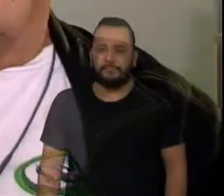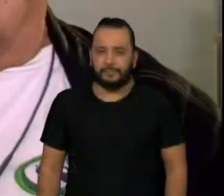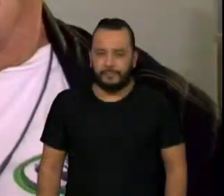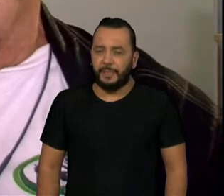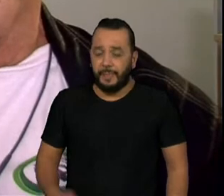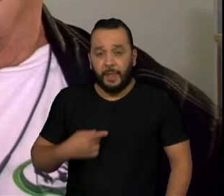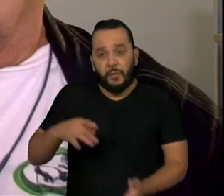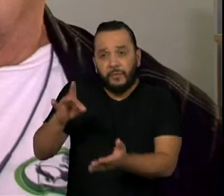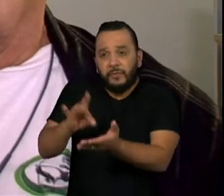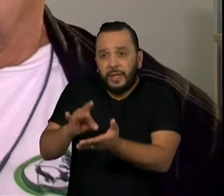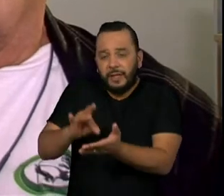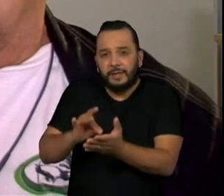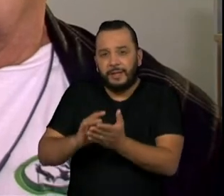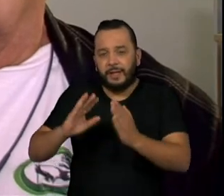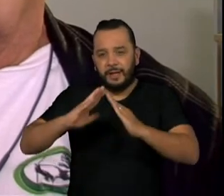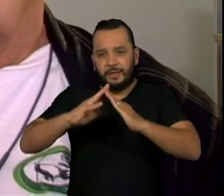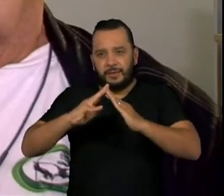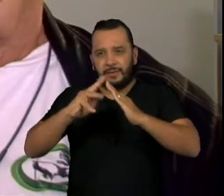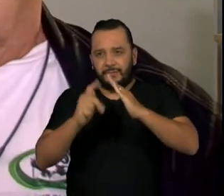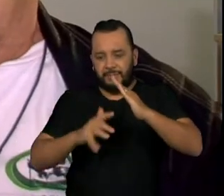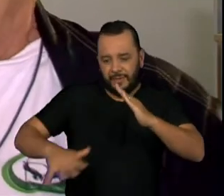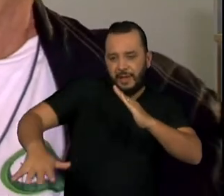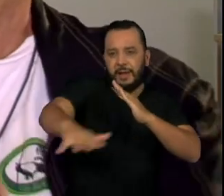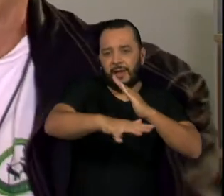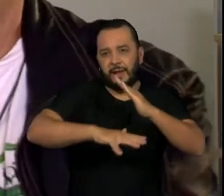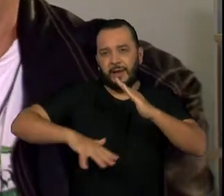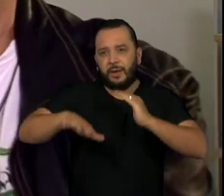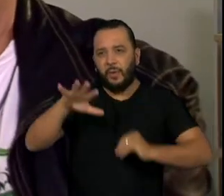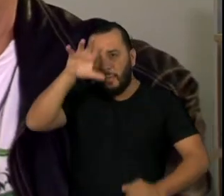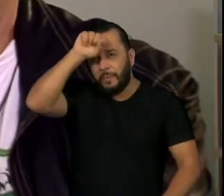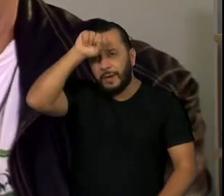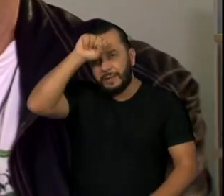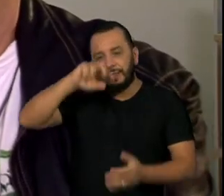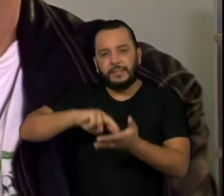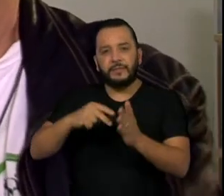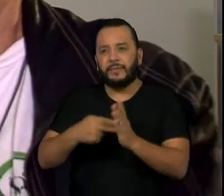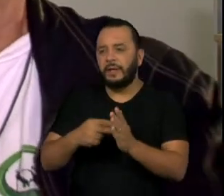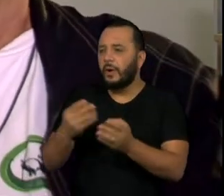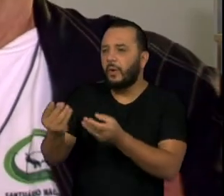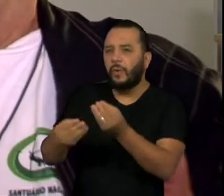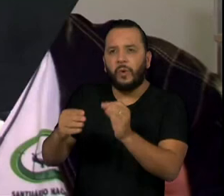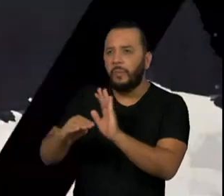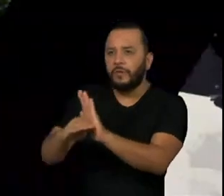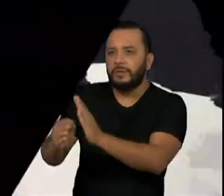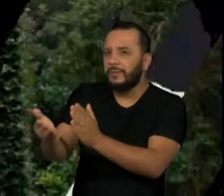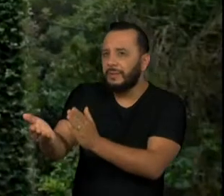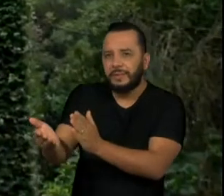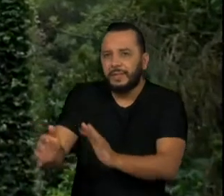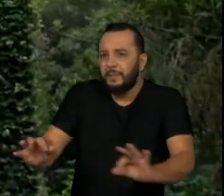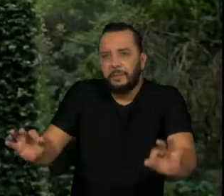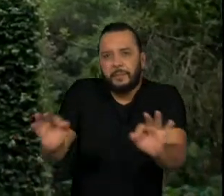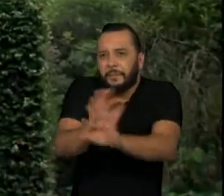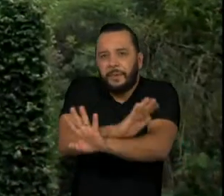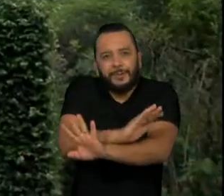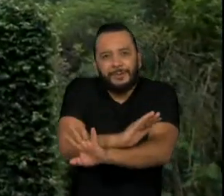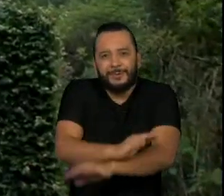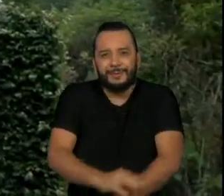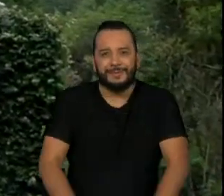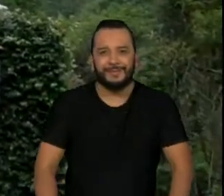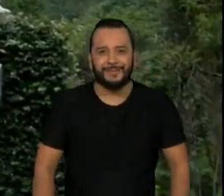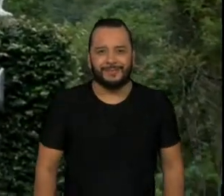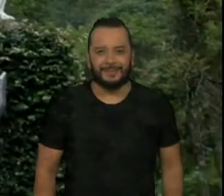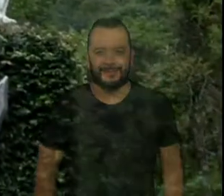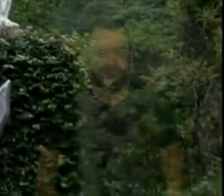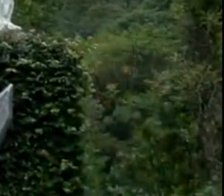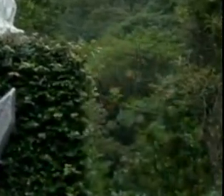verdadeiro terreiro de Umbanda só faz uma pergunta. O que eu posso fazer para te ajudar? Mais nada. Oh, meu São Jorge,